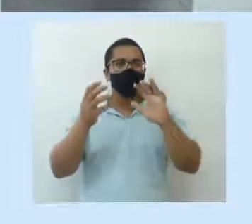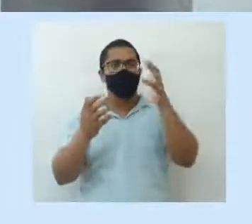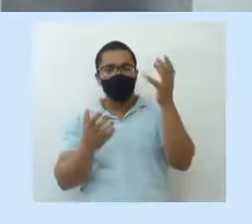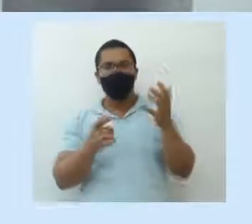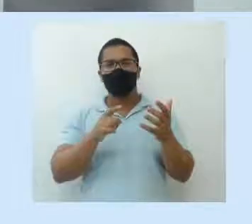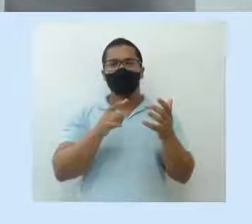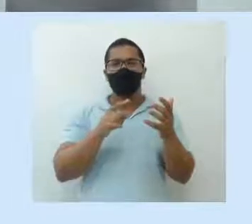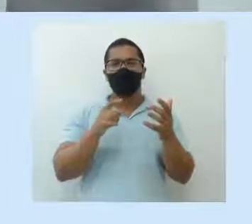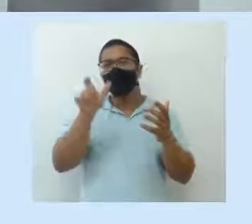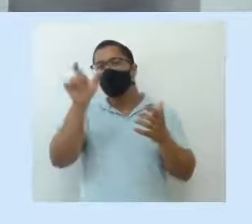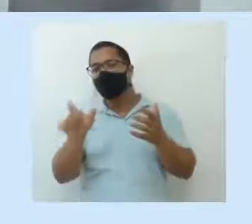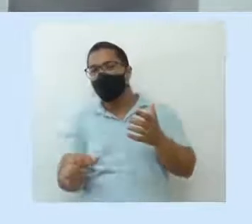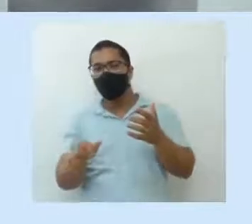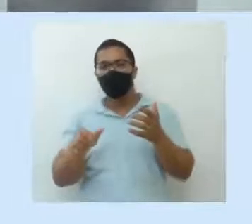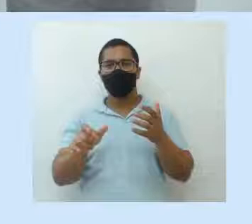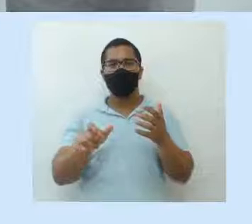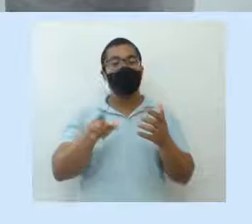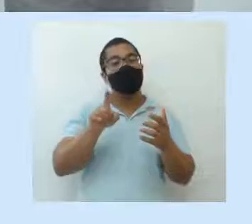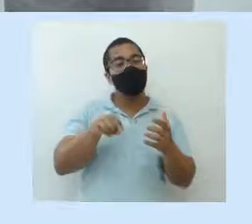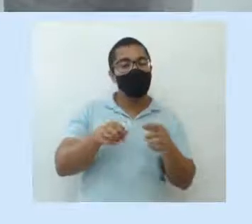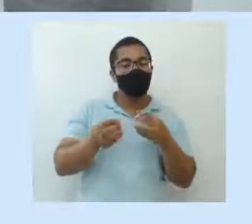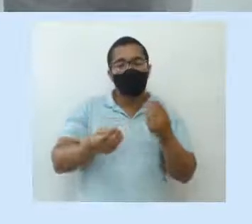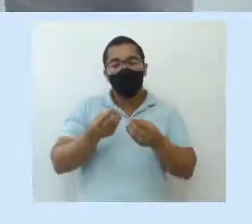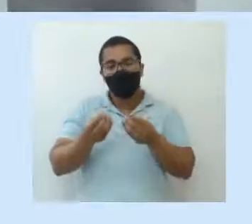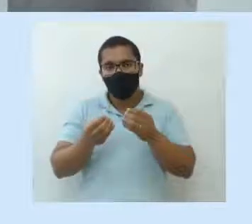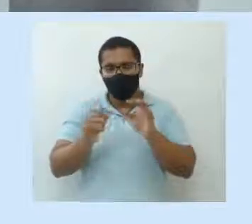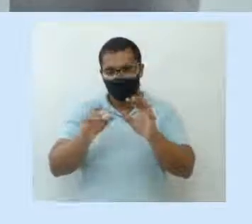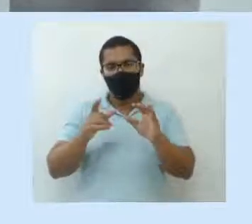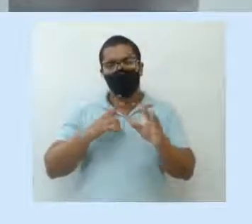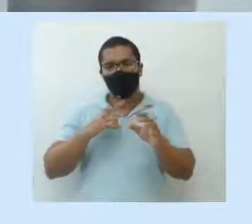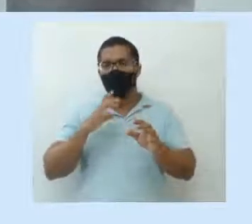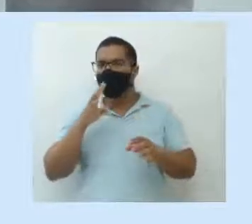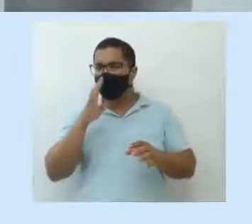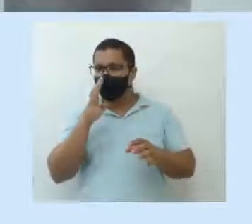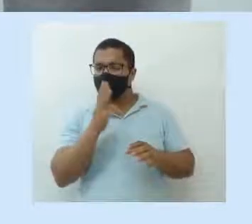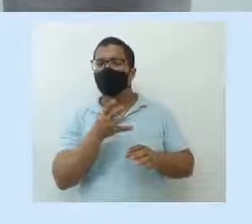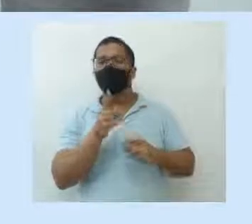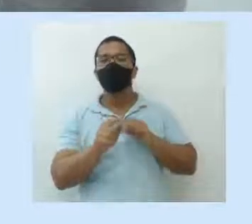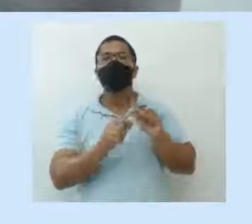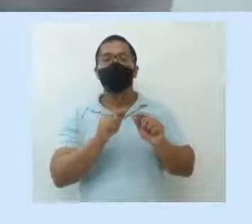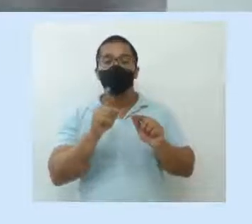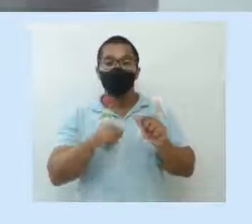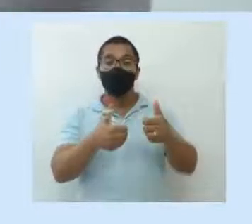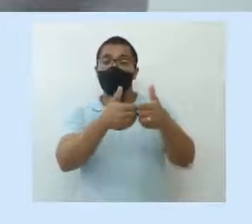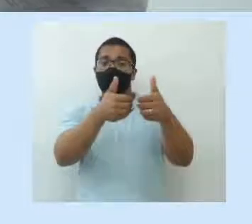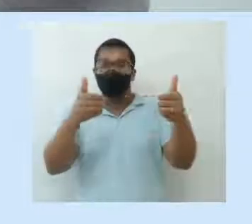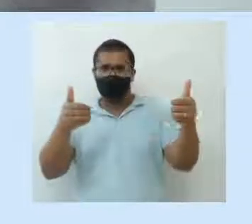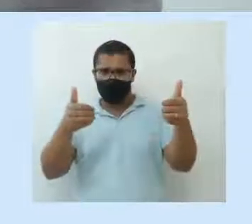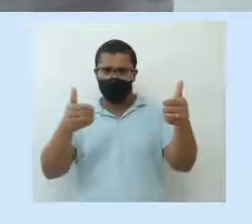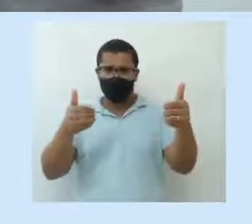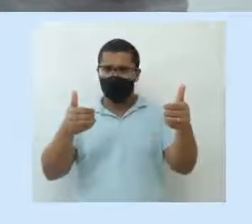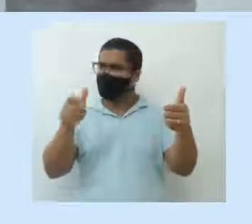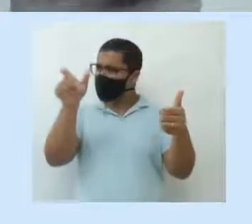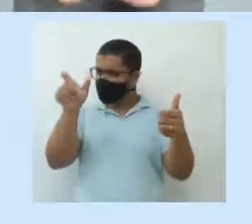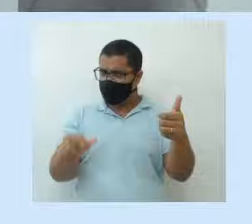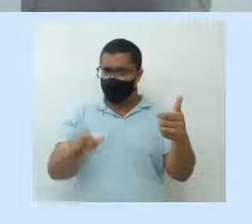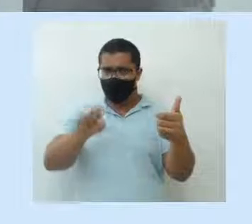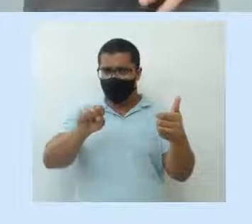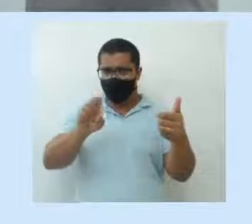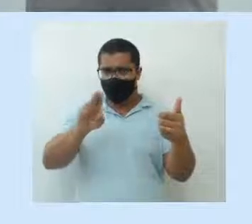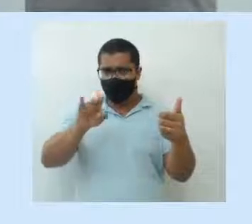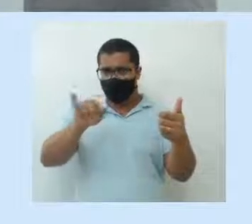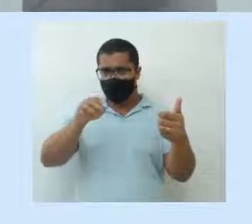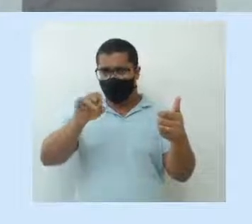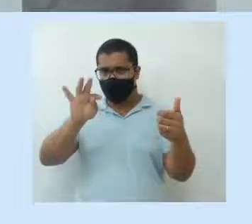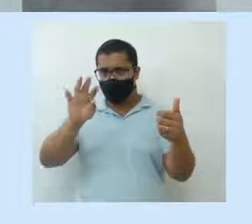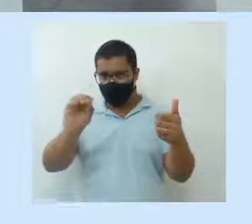há uma forte crítica à separação entre sujeito e objeto. Ele